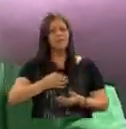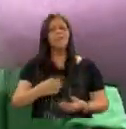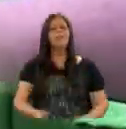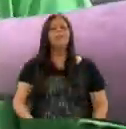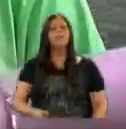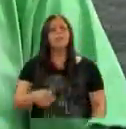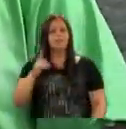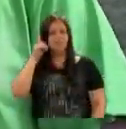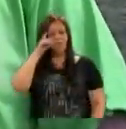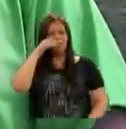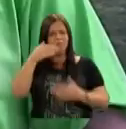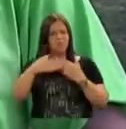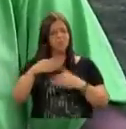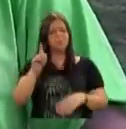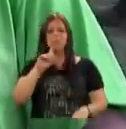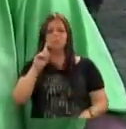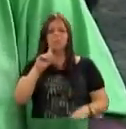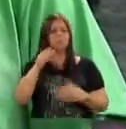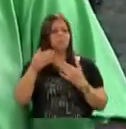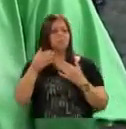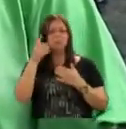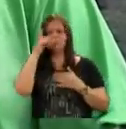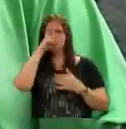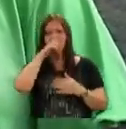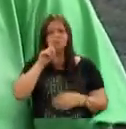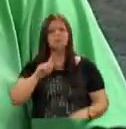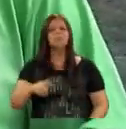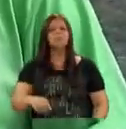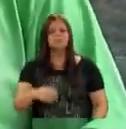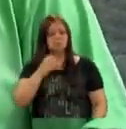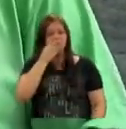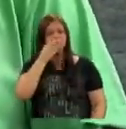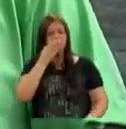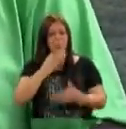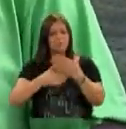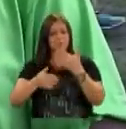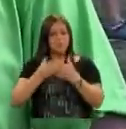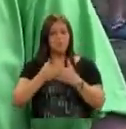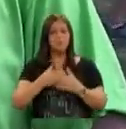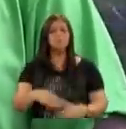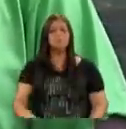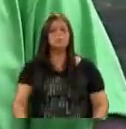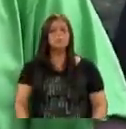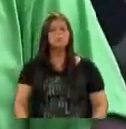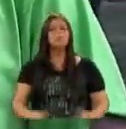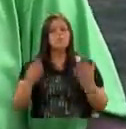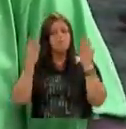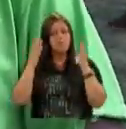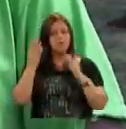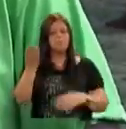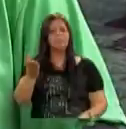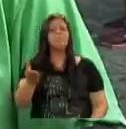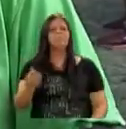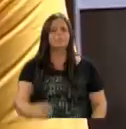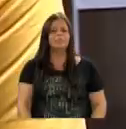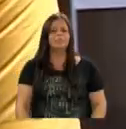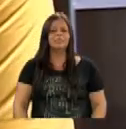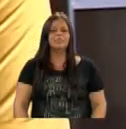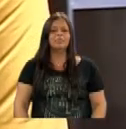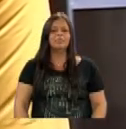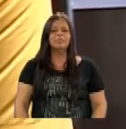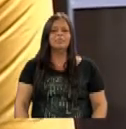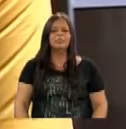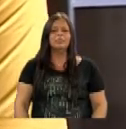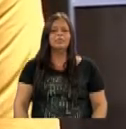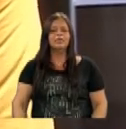difícil a prova num a pena todo o país entrega então a gente